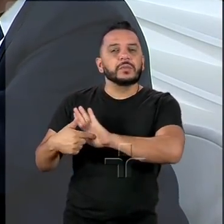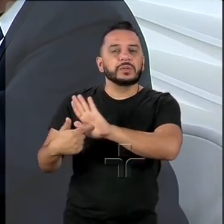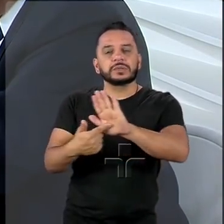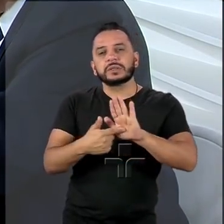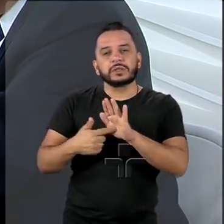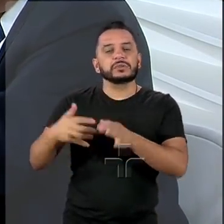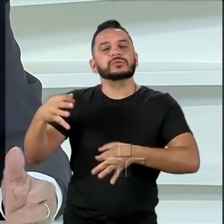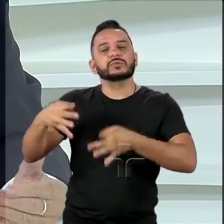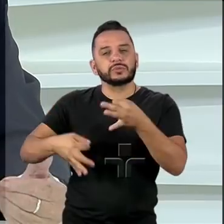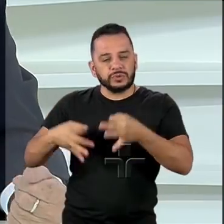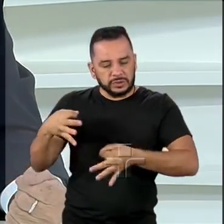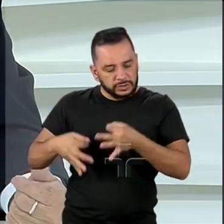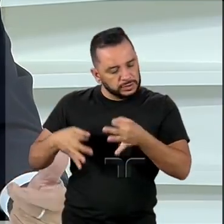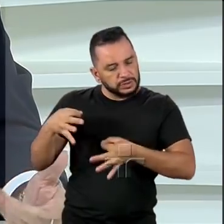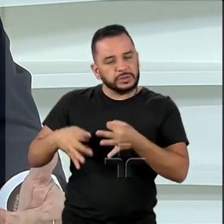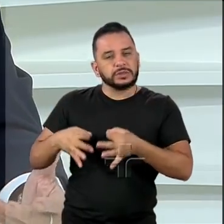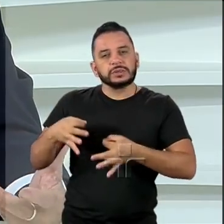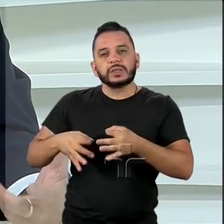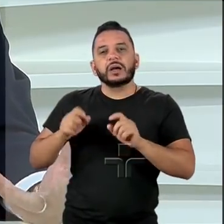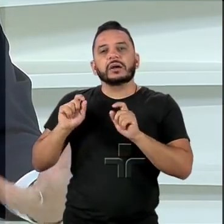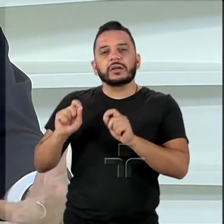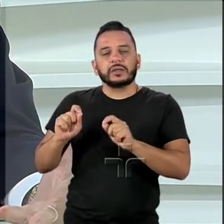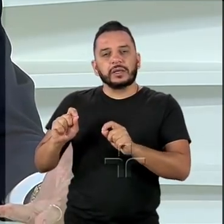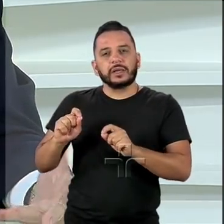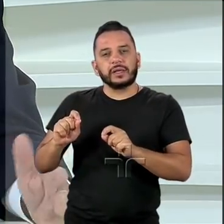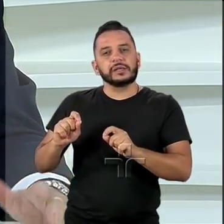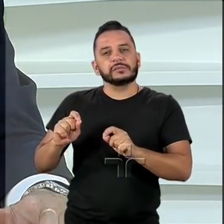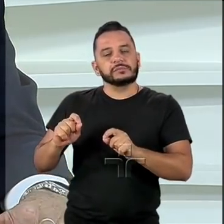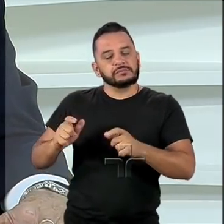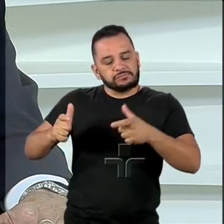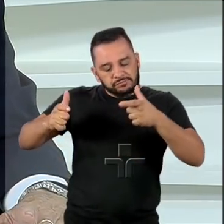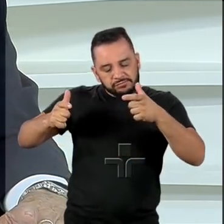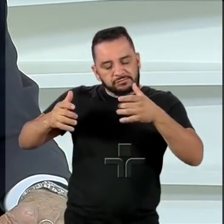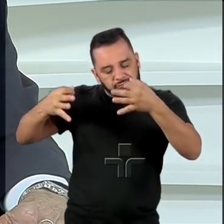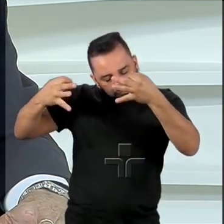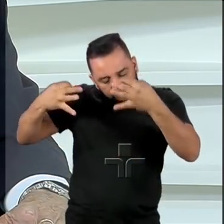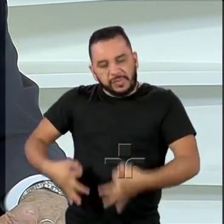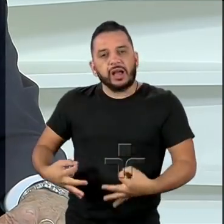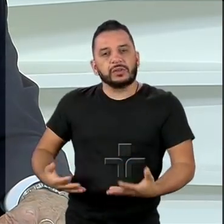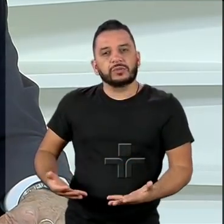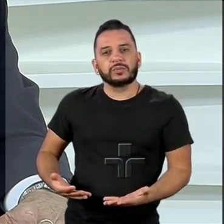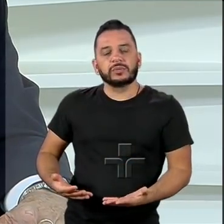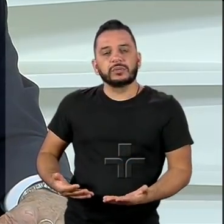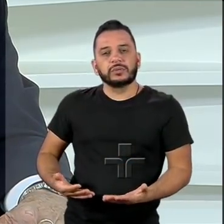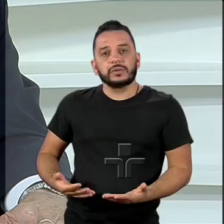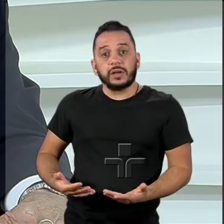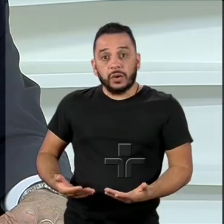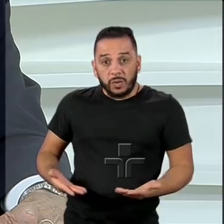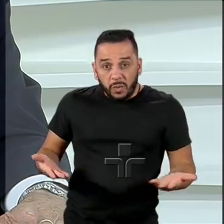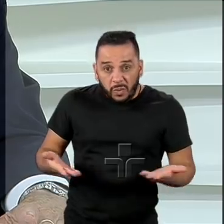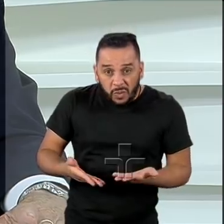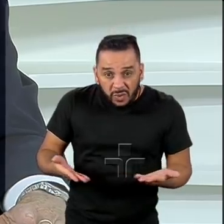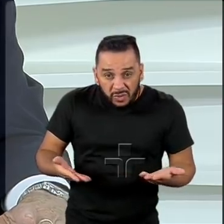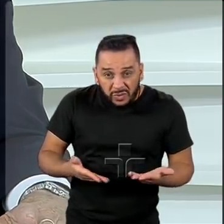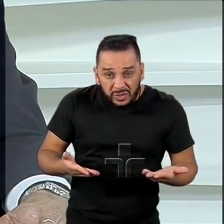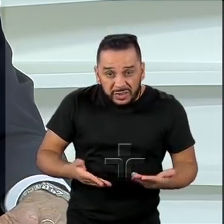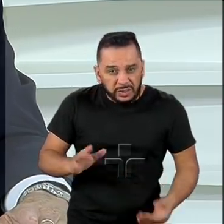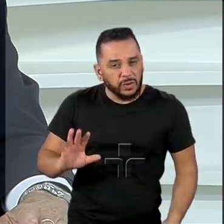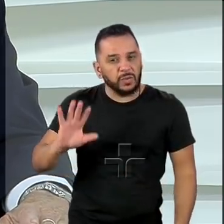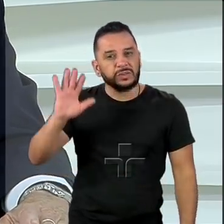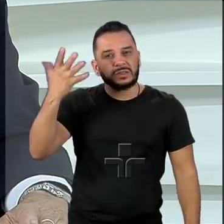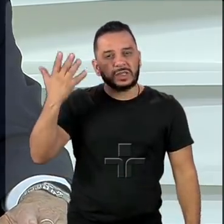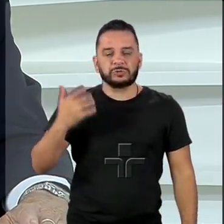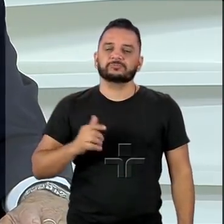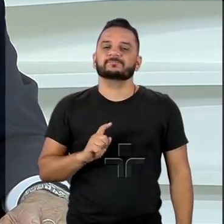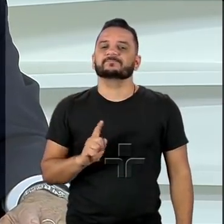fazia de uma forma absolutamente sagrada. Isso não está acontecendo. As sessões